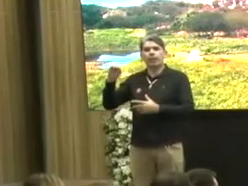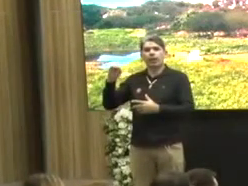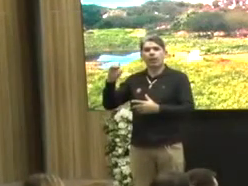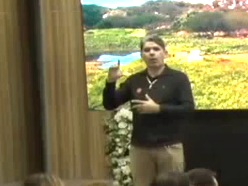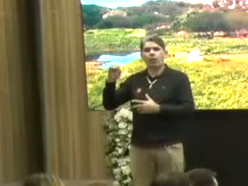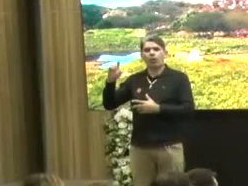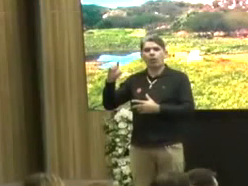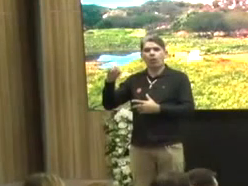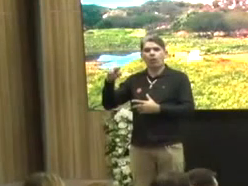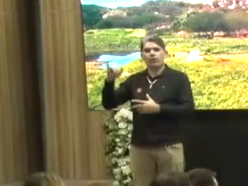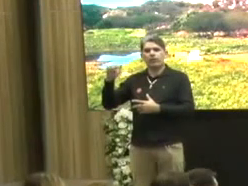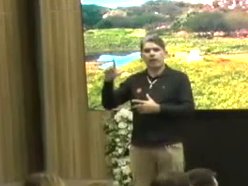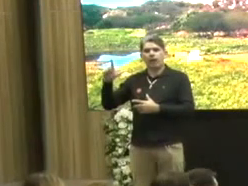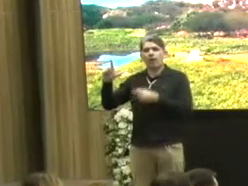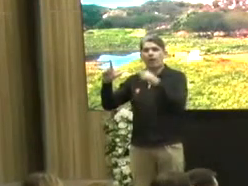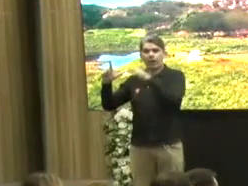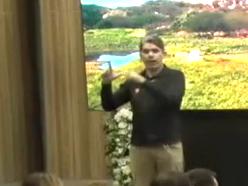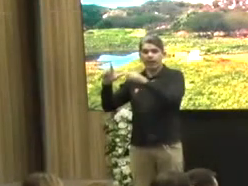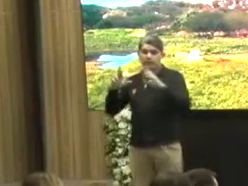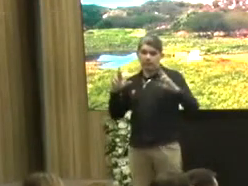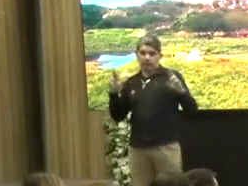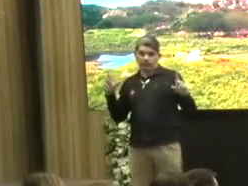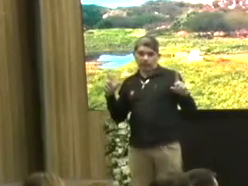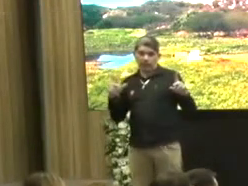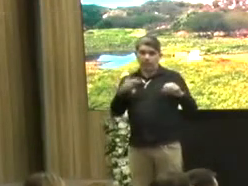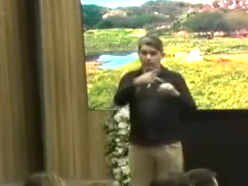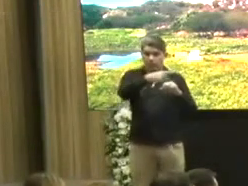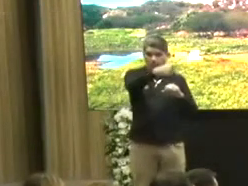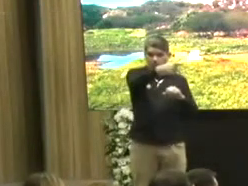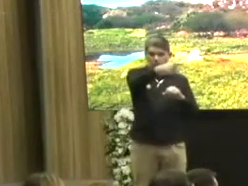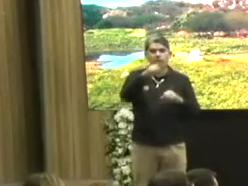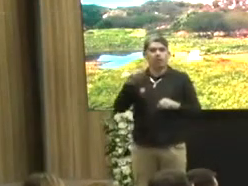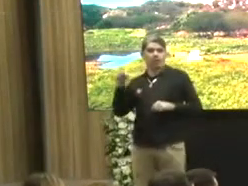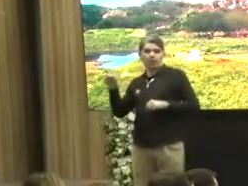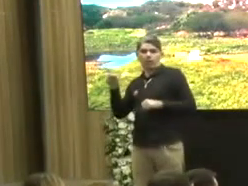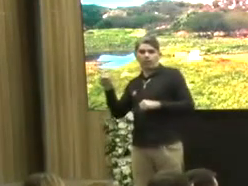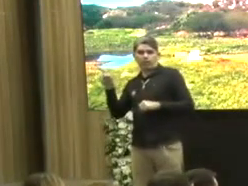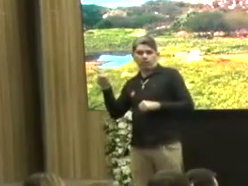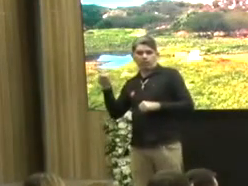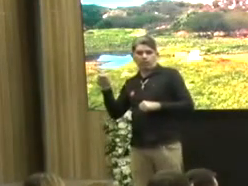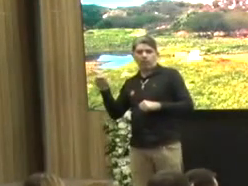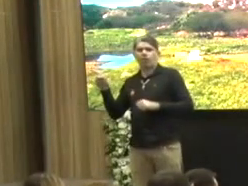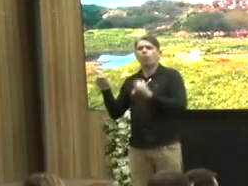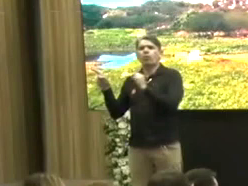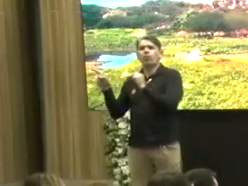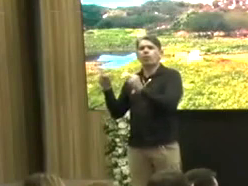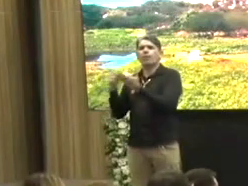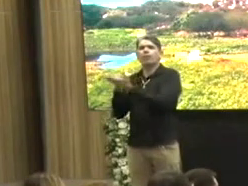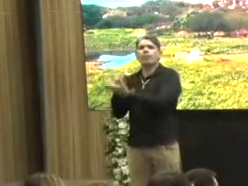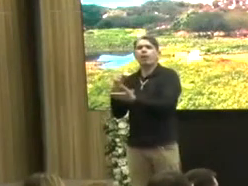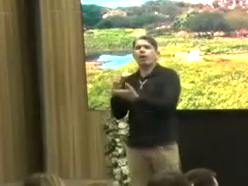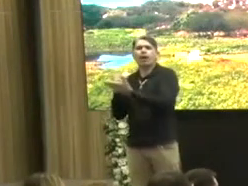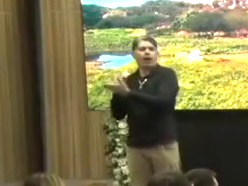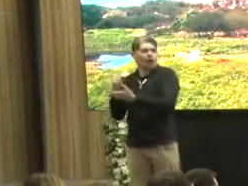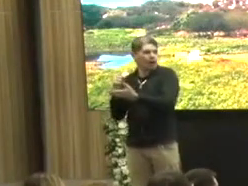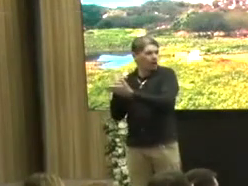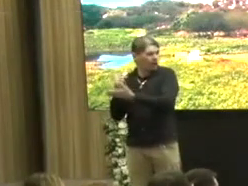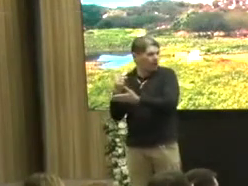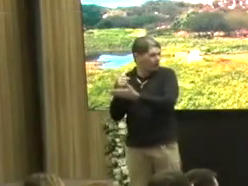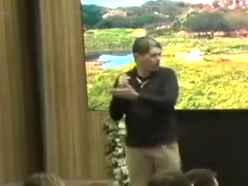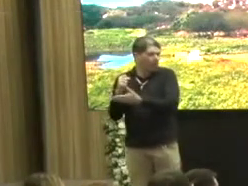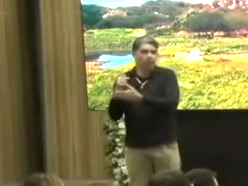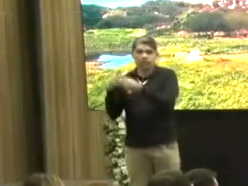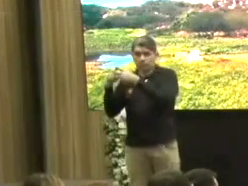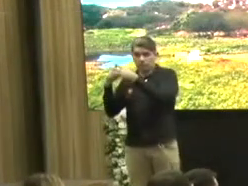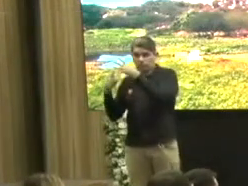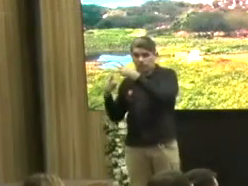distinguir dos pós-coloniais, porque os decoloniais vão se basear em... deixa eu ver o nome deles três